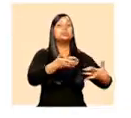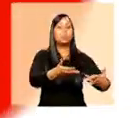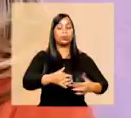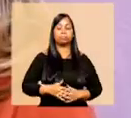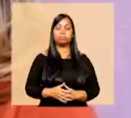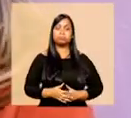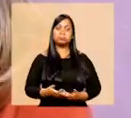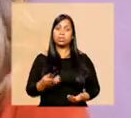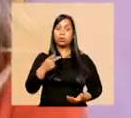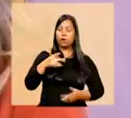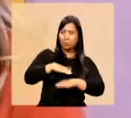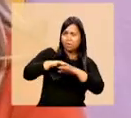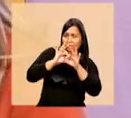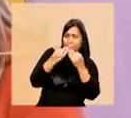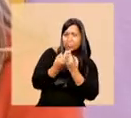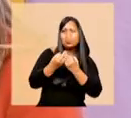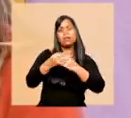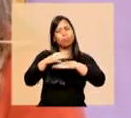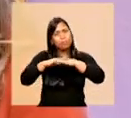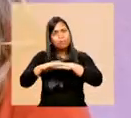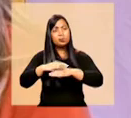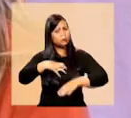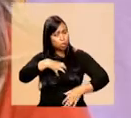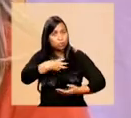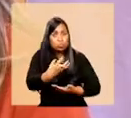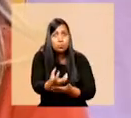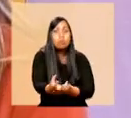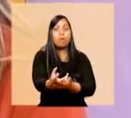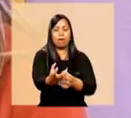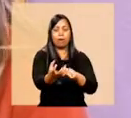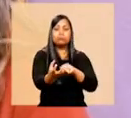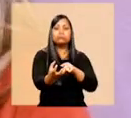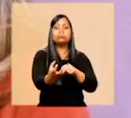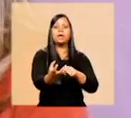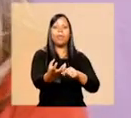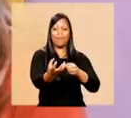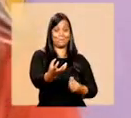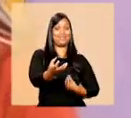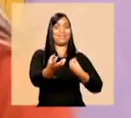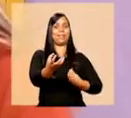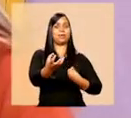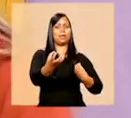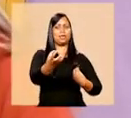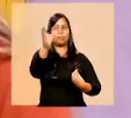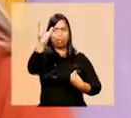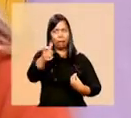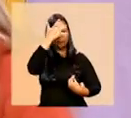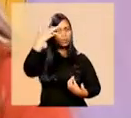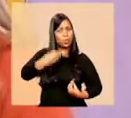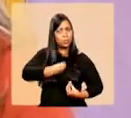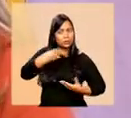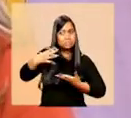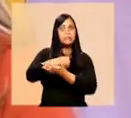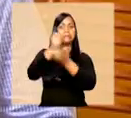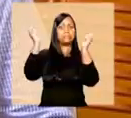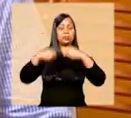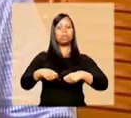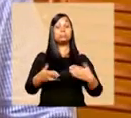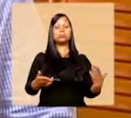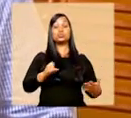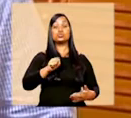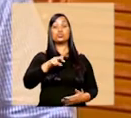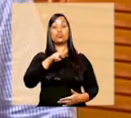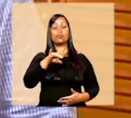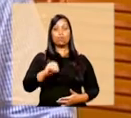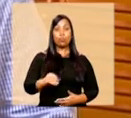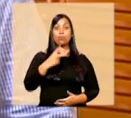doar. Converse com a sua família. Doar órgãos é doar vida, salvar a vida de outras pessoas. Silvio